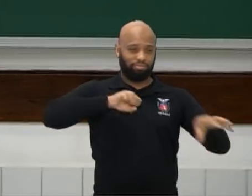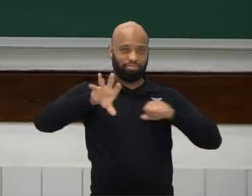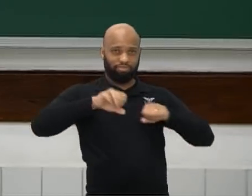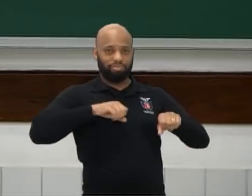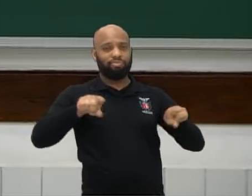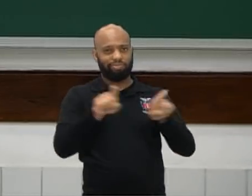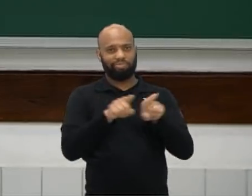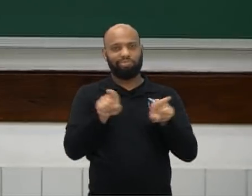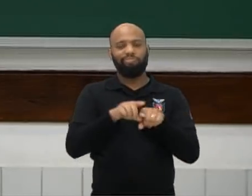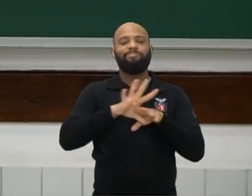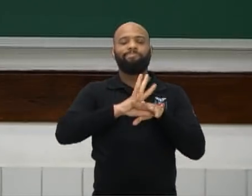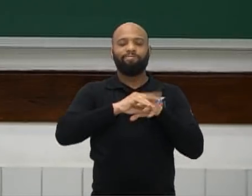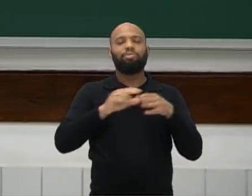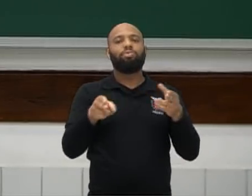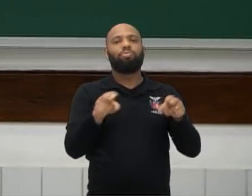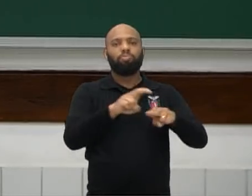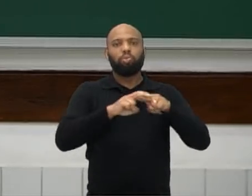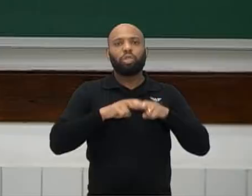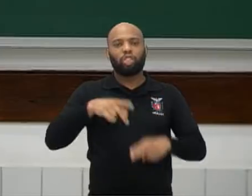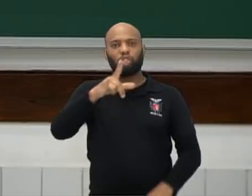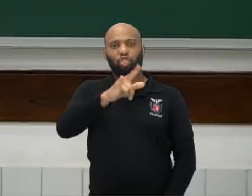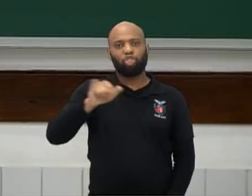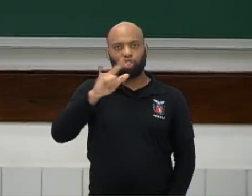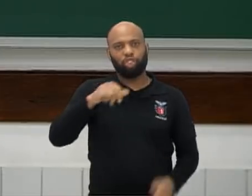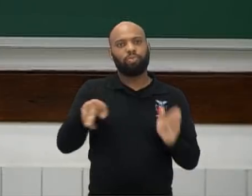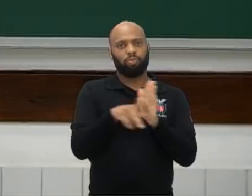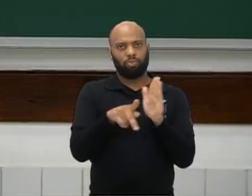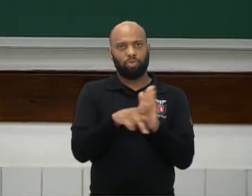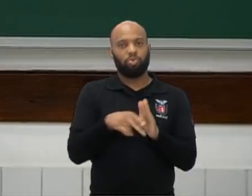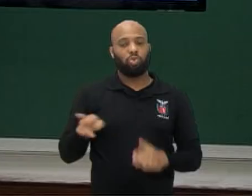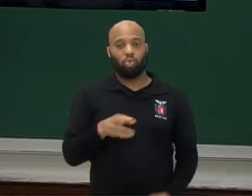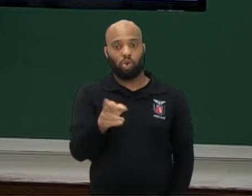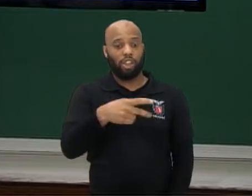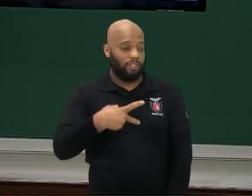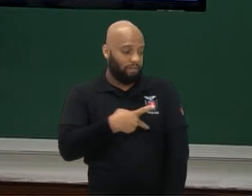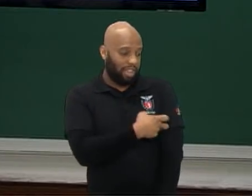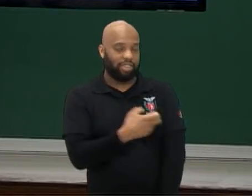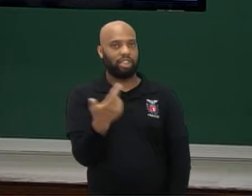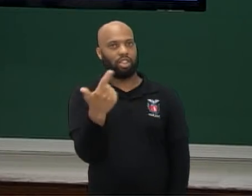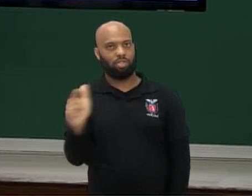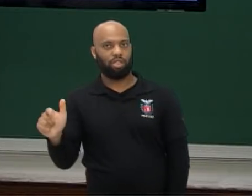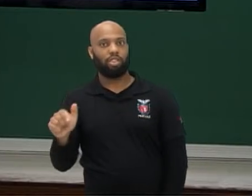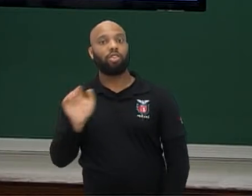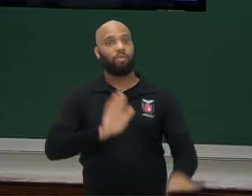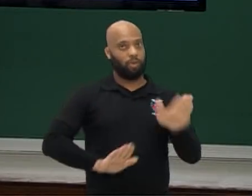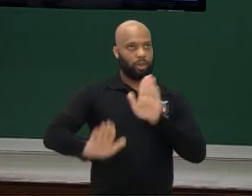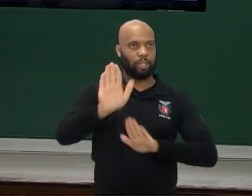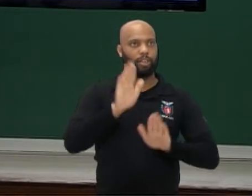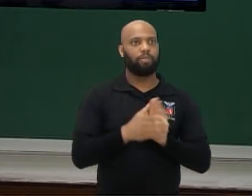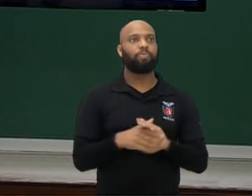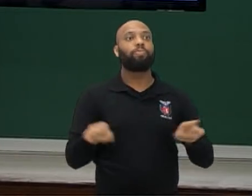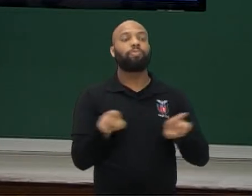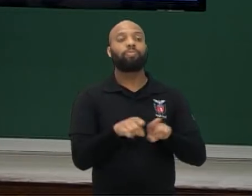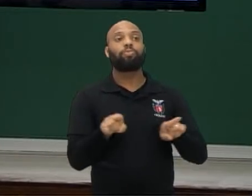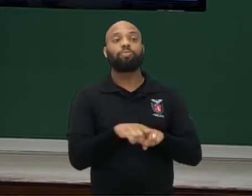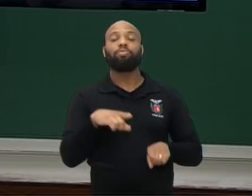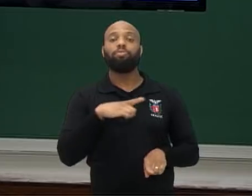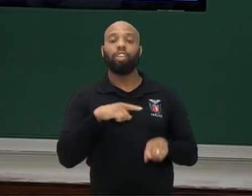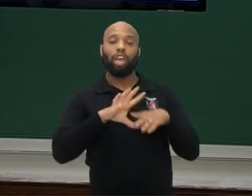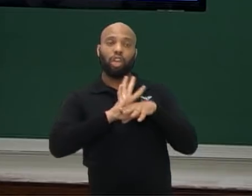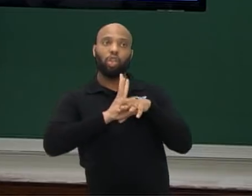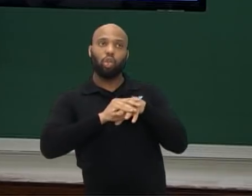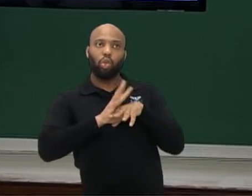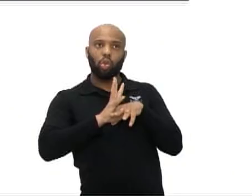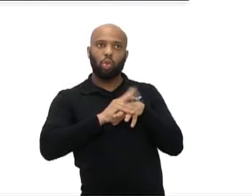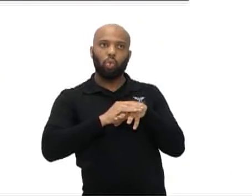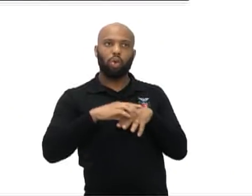os ambientes. Essa doença não tem vacina, então a gente tem que tomar muito cuidado com ela. E as doenças dos protozoários são